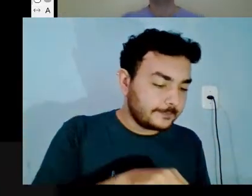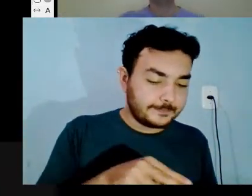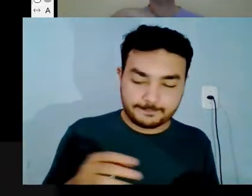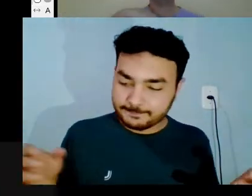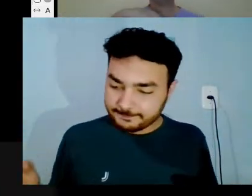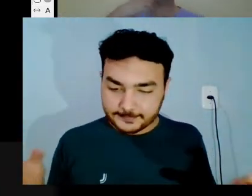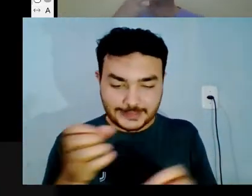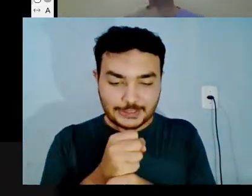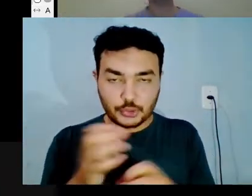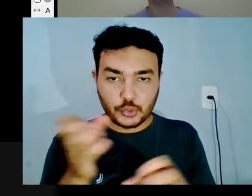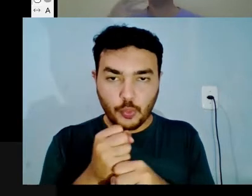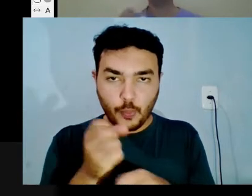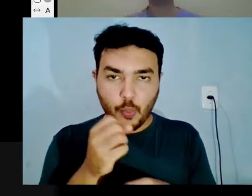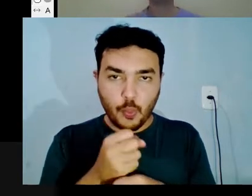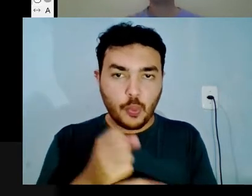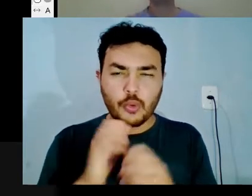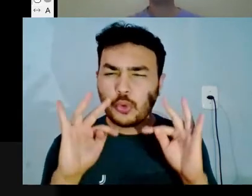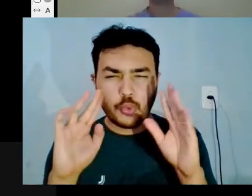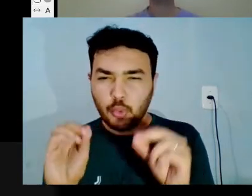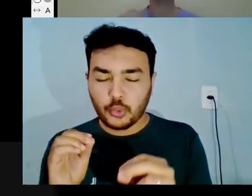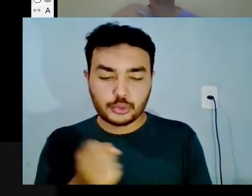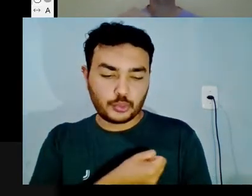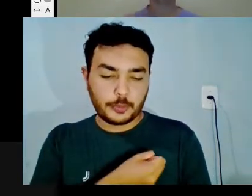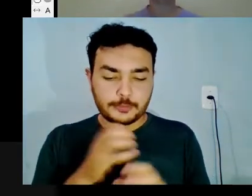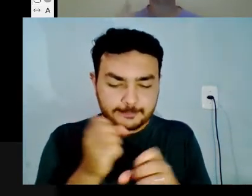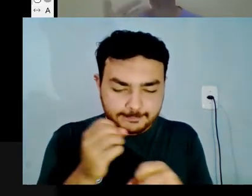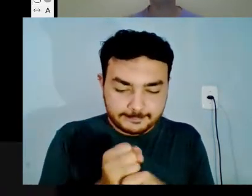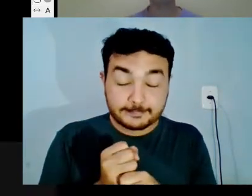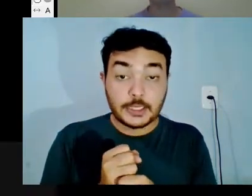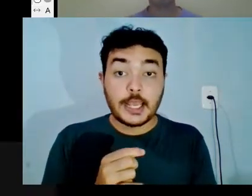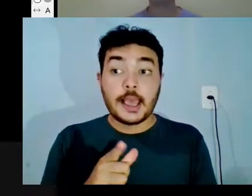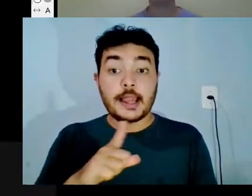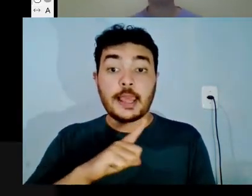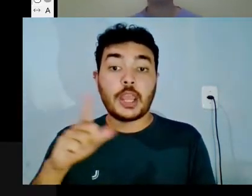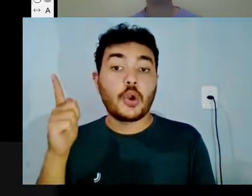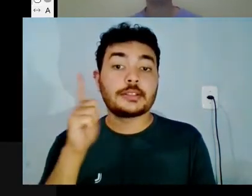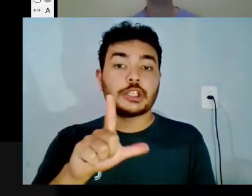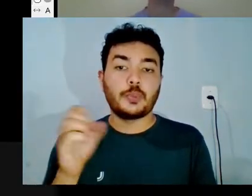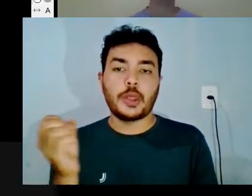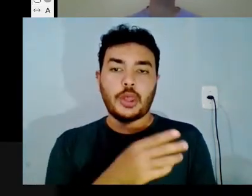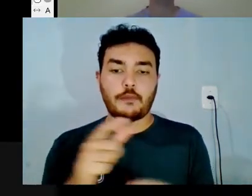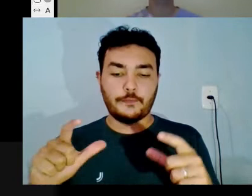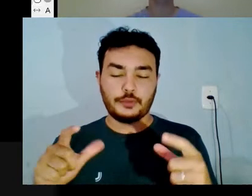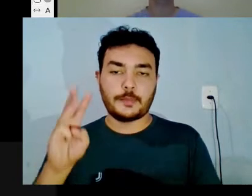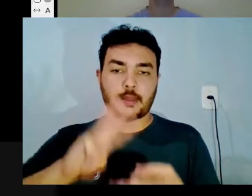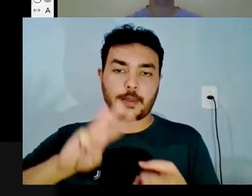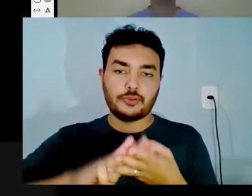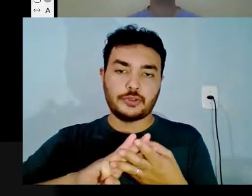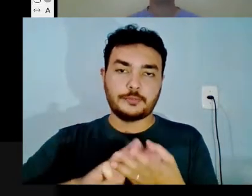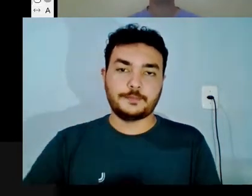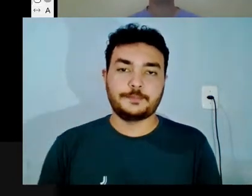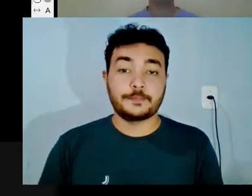duas, através da realização de todos os cálculos em relação às funções, eu obtive uma nova função matemática, uma nova equação matemática. E segundo ele,